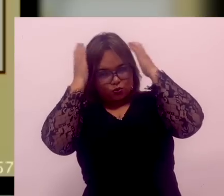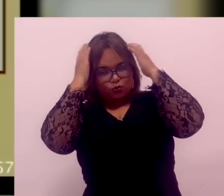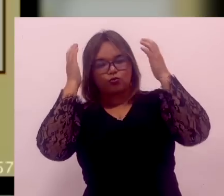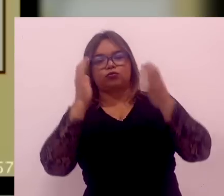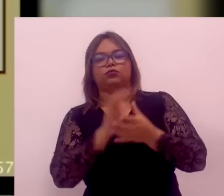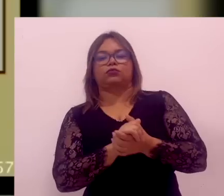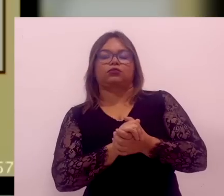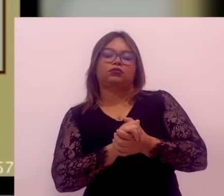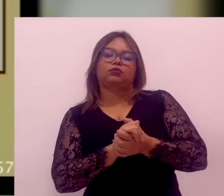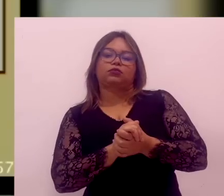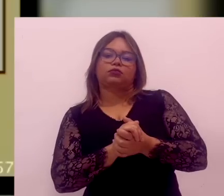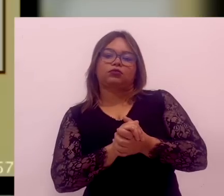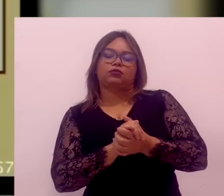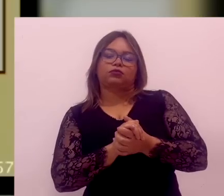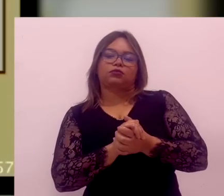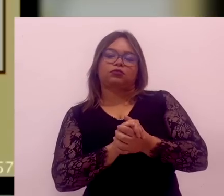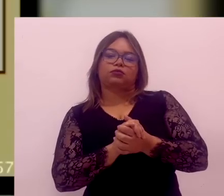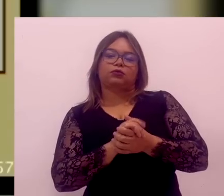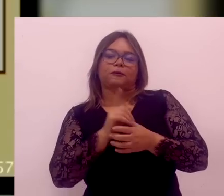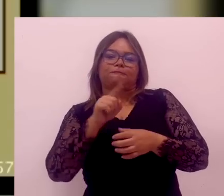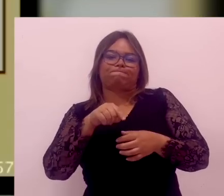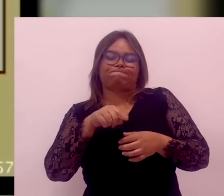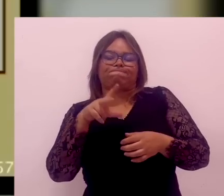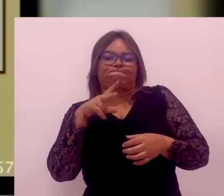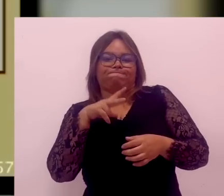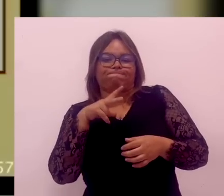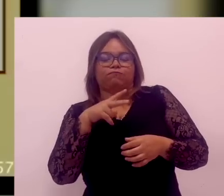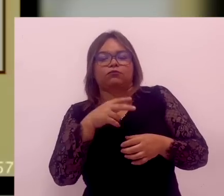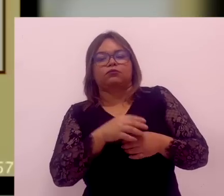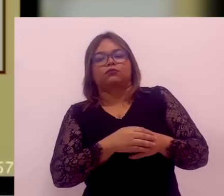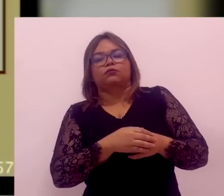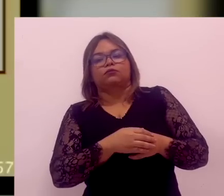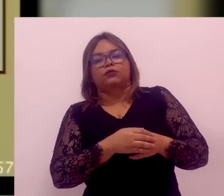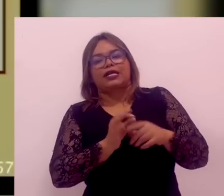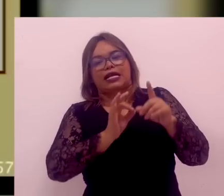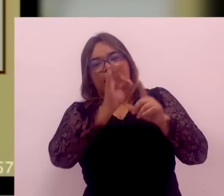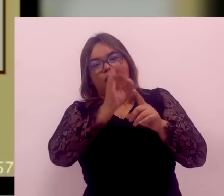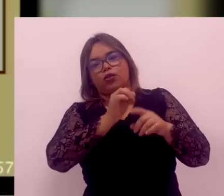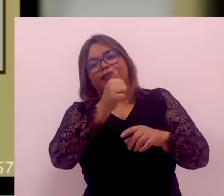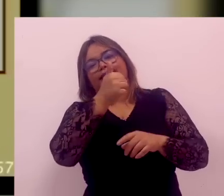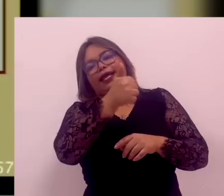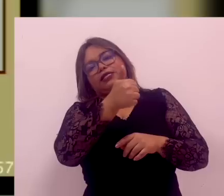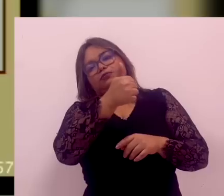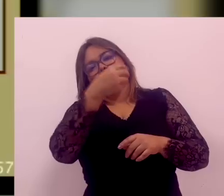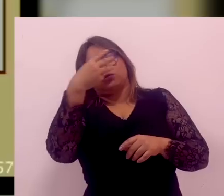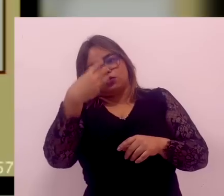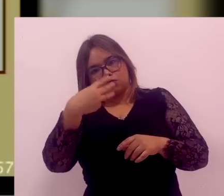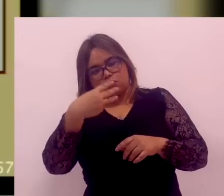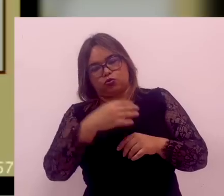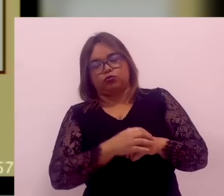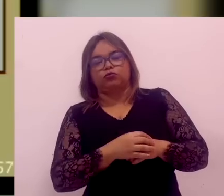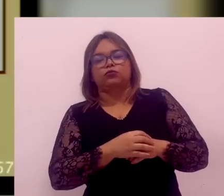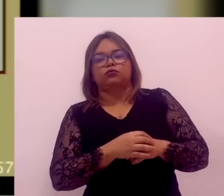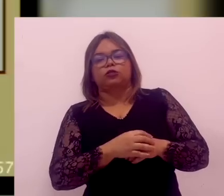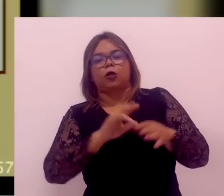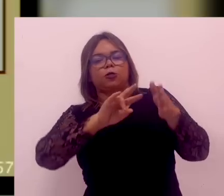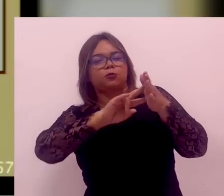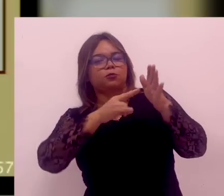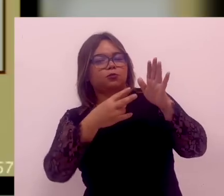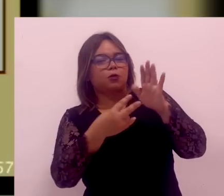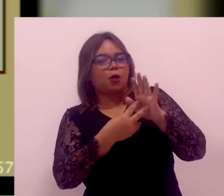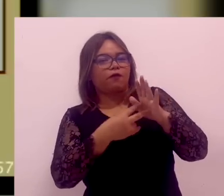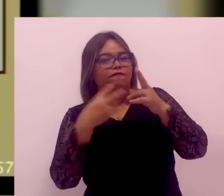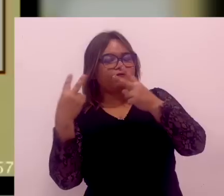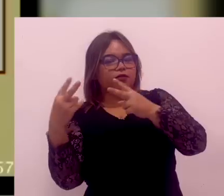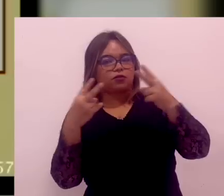o grau 13º. Neste símbolo venceremos, está escrito aqui. A cruz maltesa, também a coroa com a cruz nela